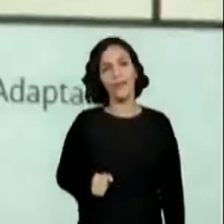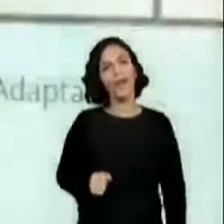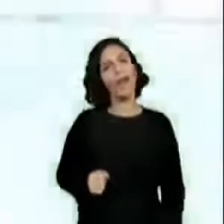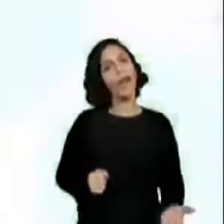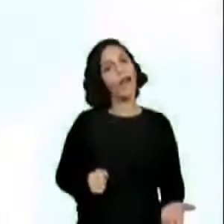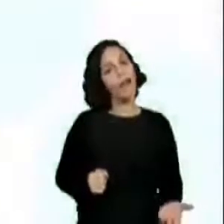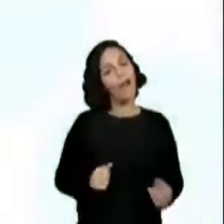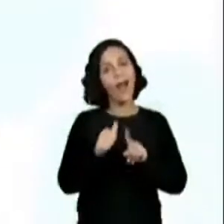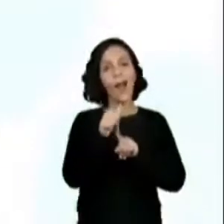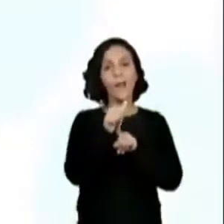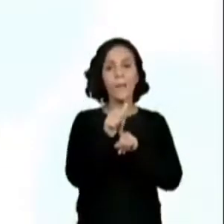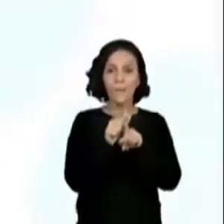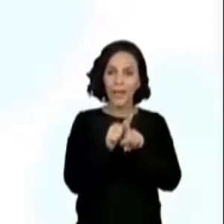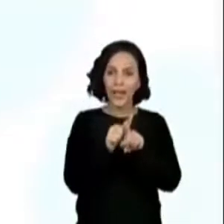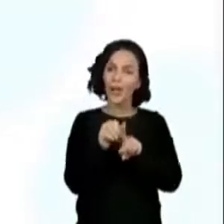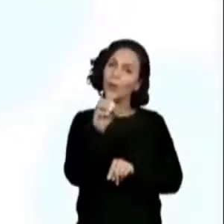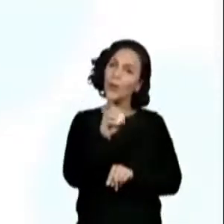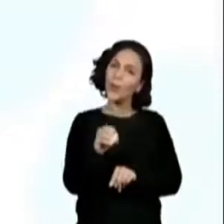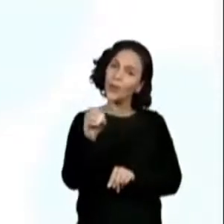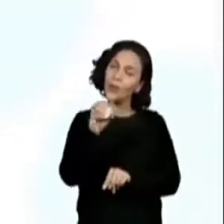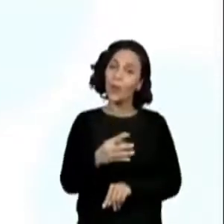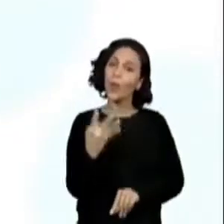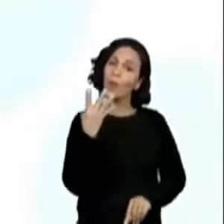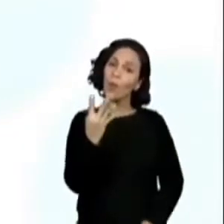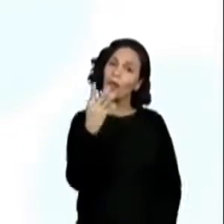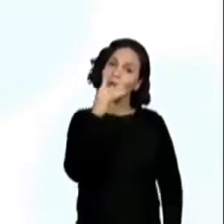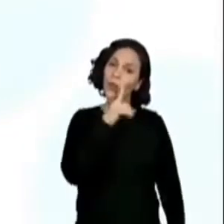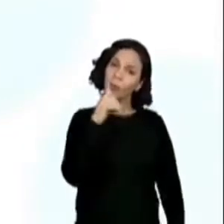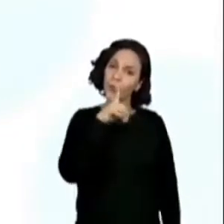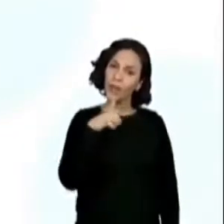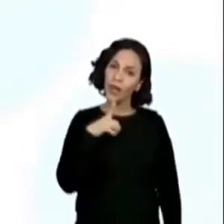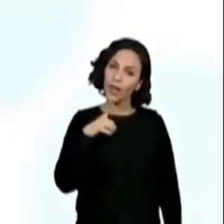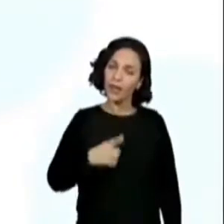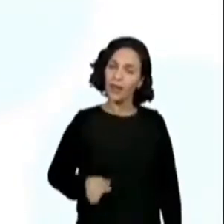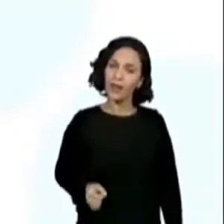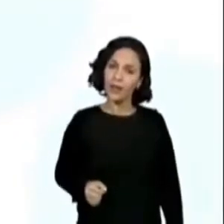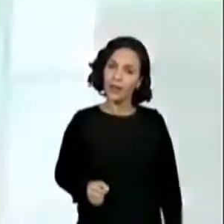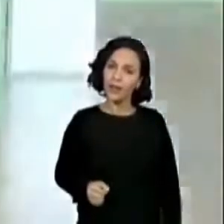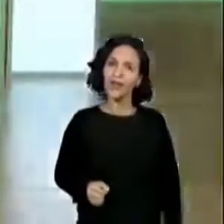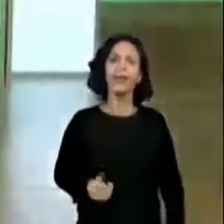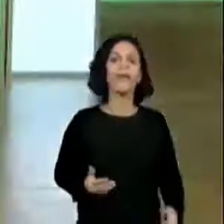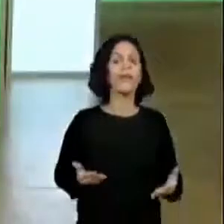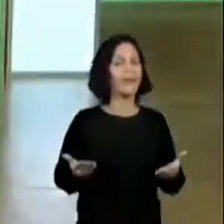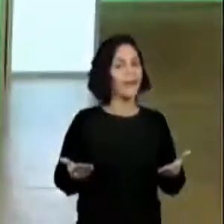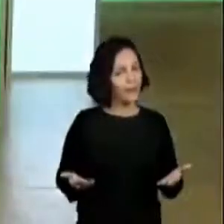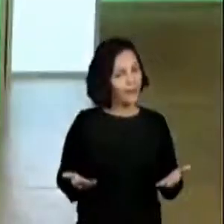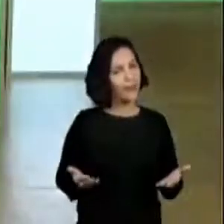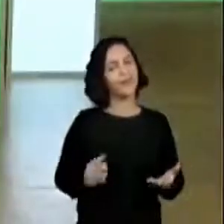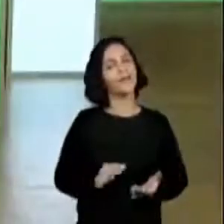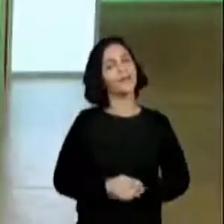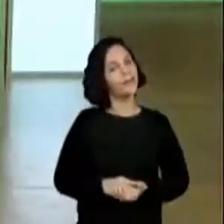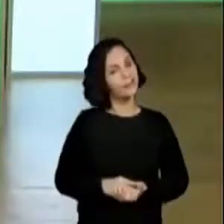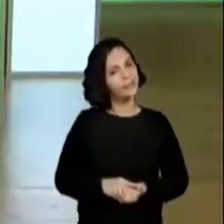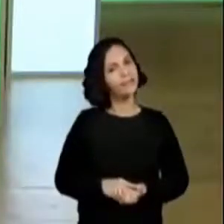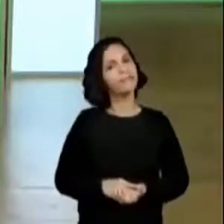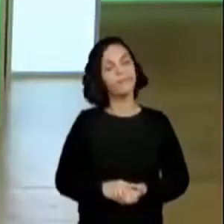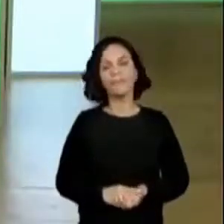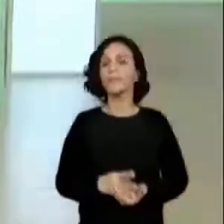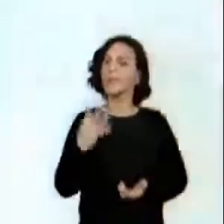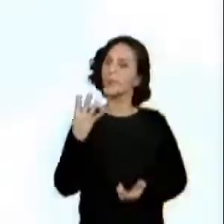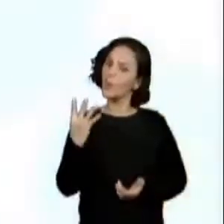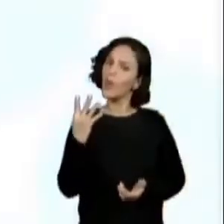quatro. Quantos domingos nós tivemos? Quatro domingos.